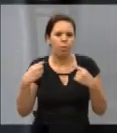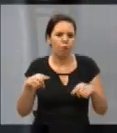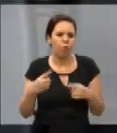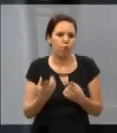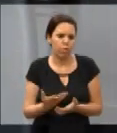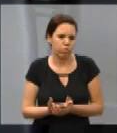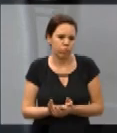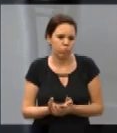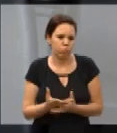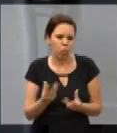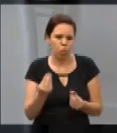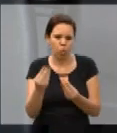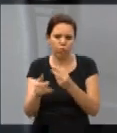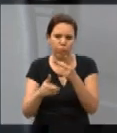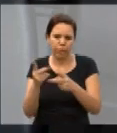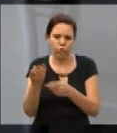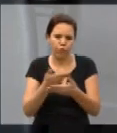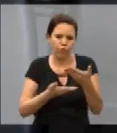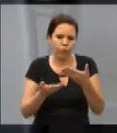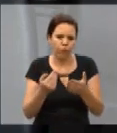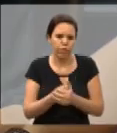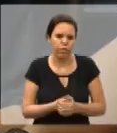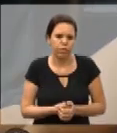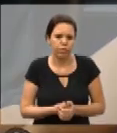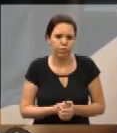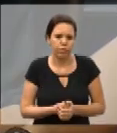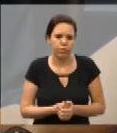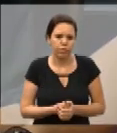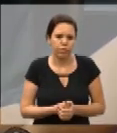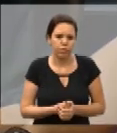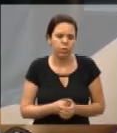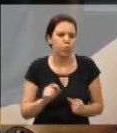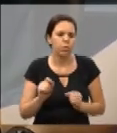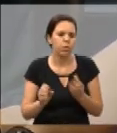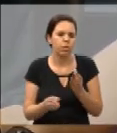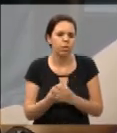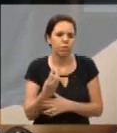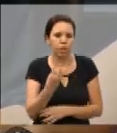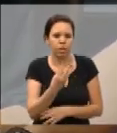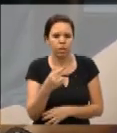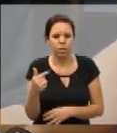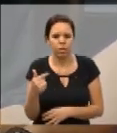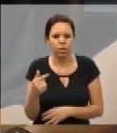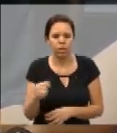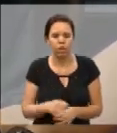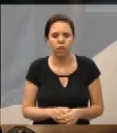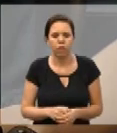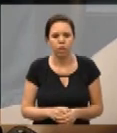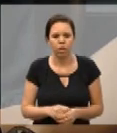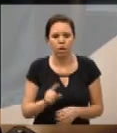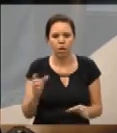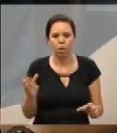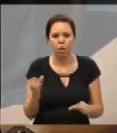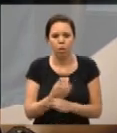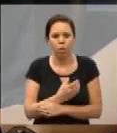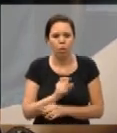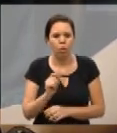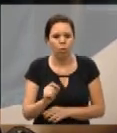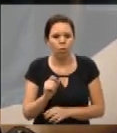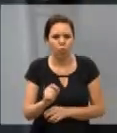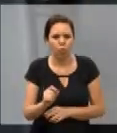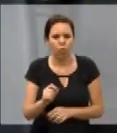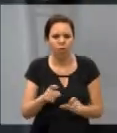é muita gente envolvida, né? E a grande pegada do 32 Pomona, primeiro, é um filme